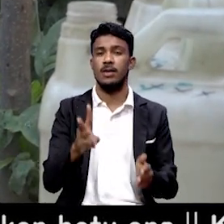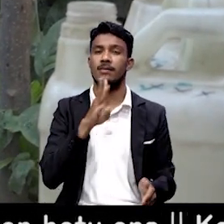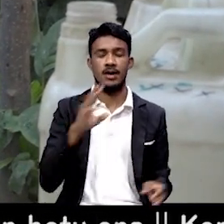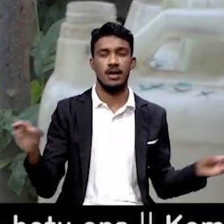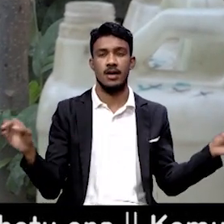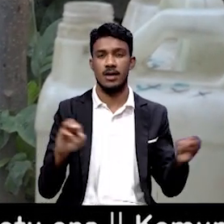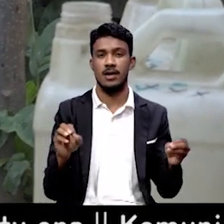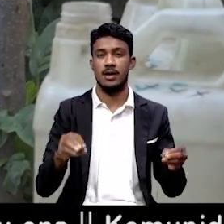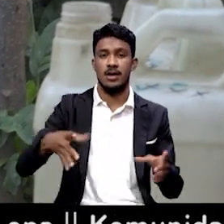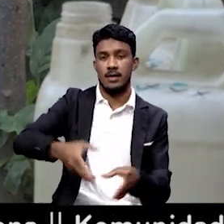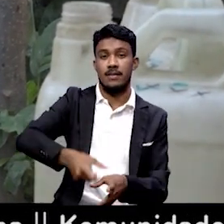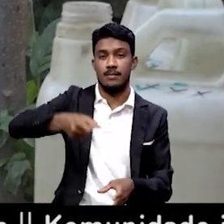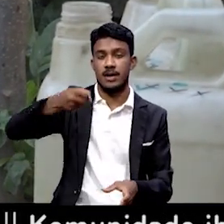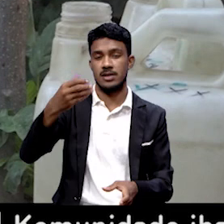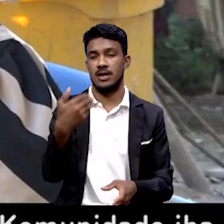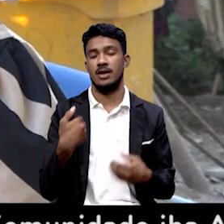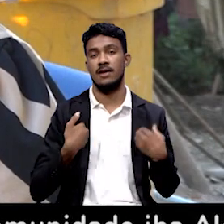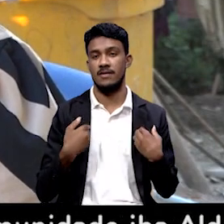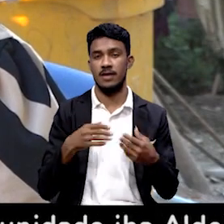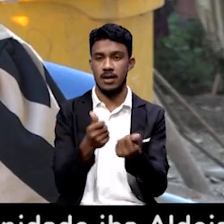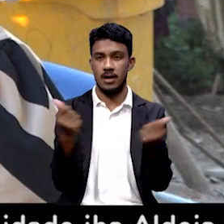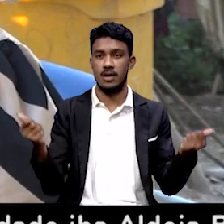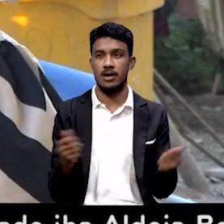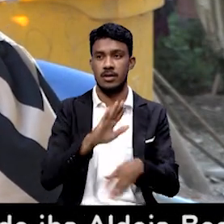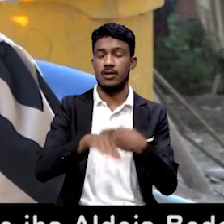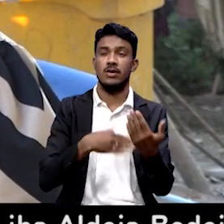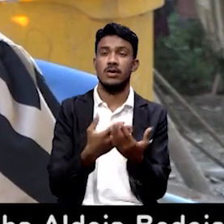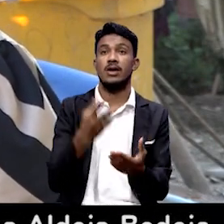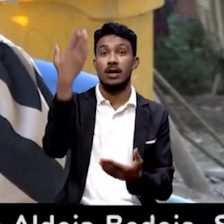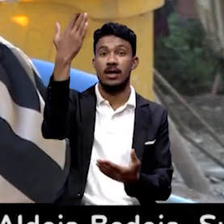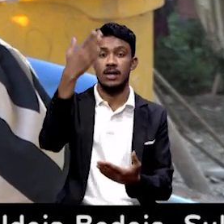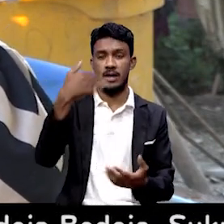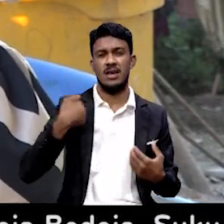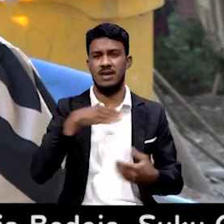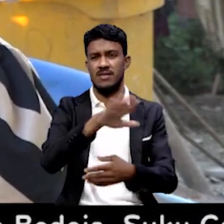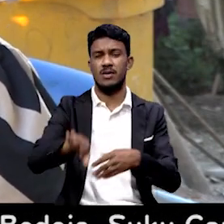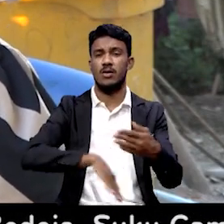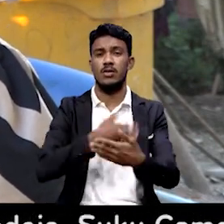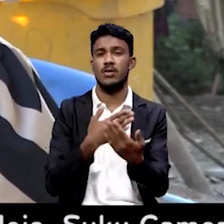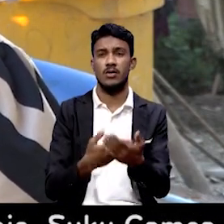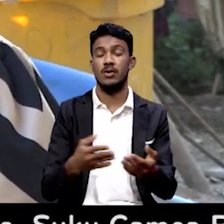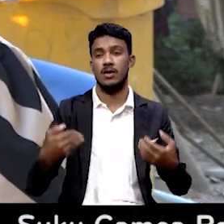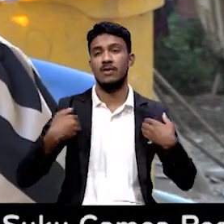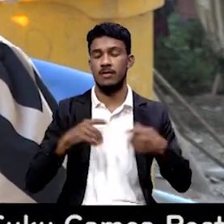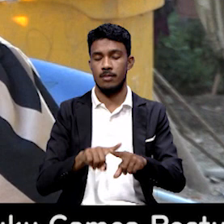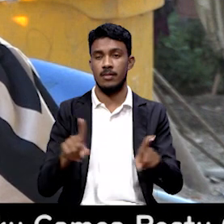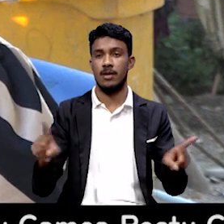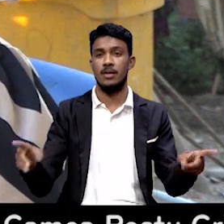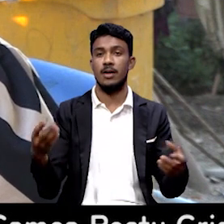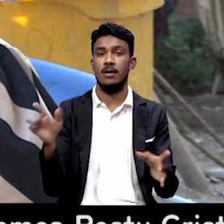mas massa quase, é bem, aldeia lá, né? E ali temos ia, nemos, ia, sorsor, né? Quase mamo. Nem mas ser mais